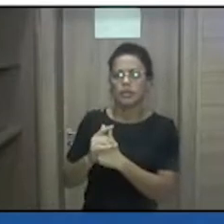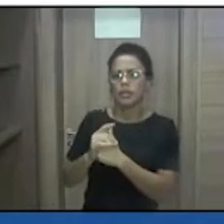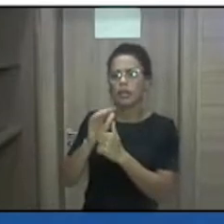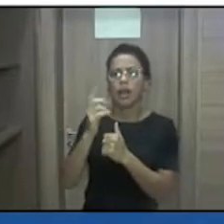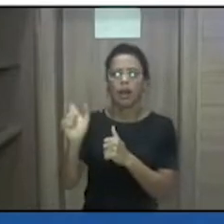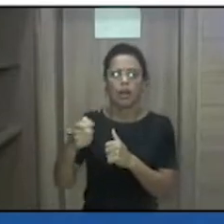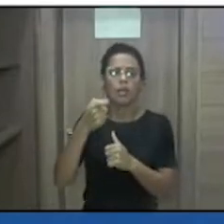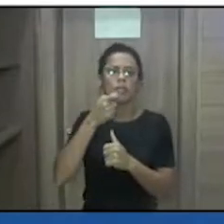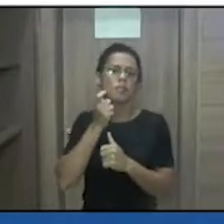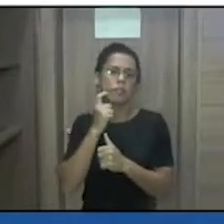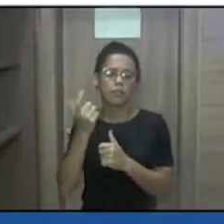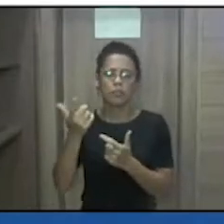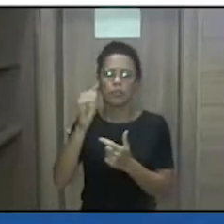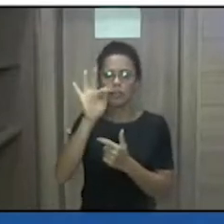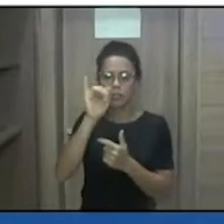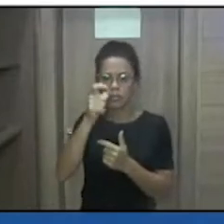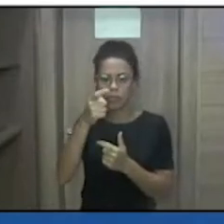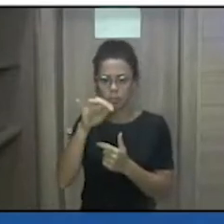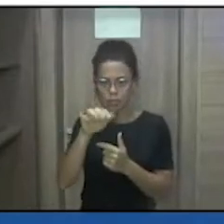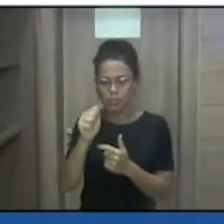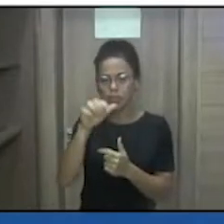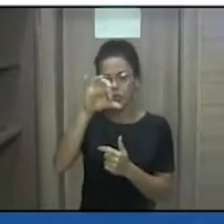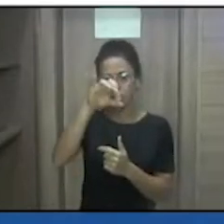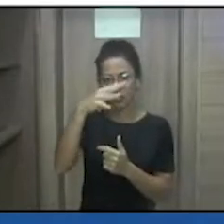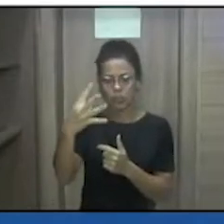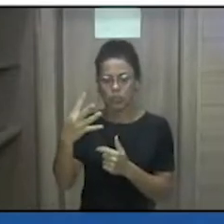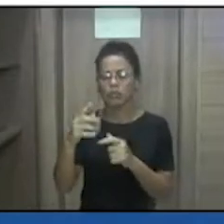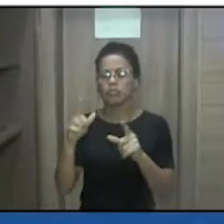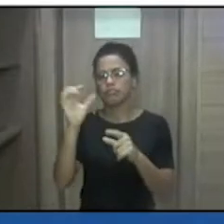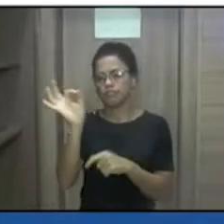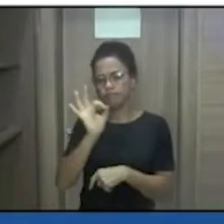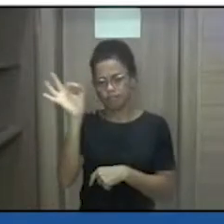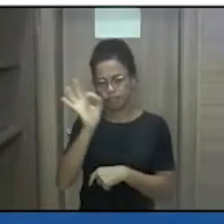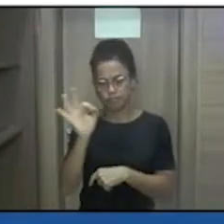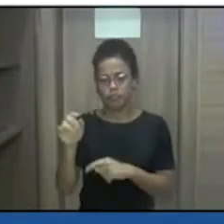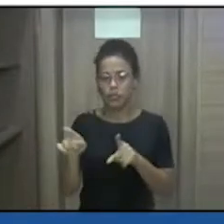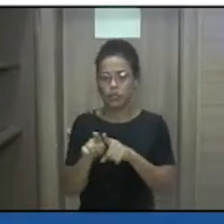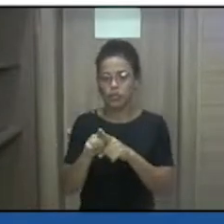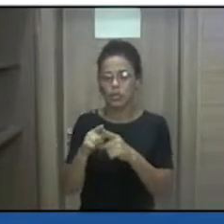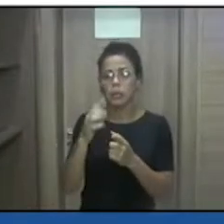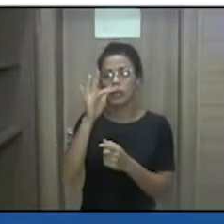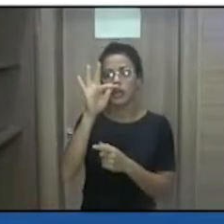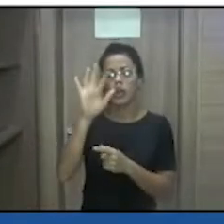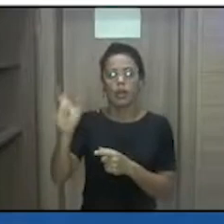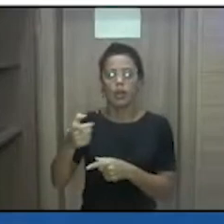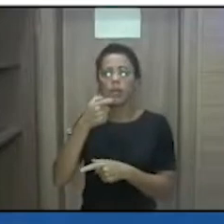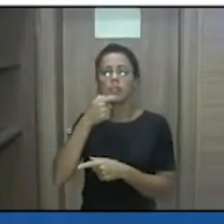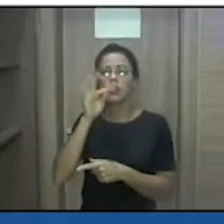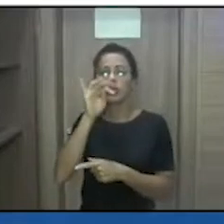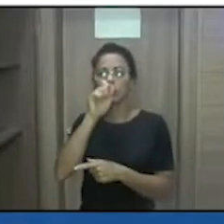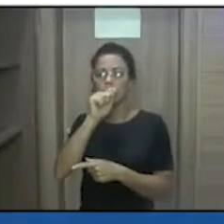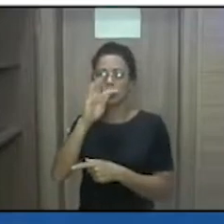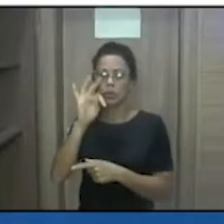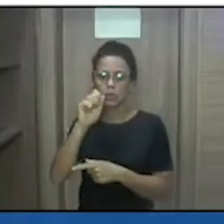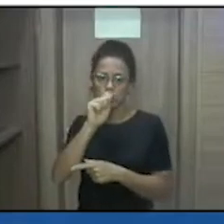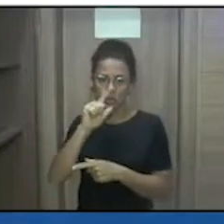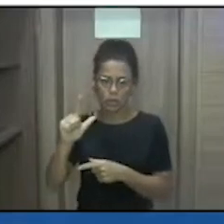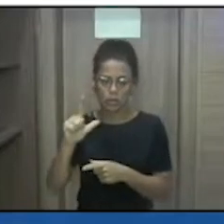representa 94,1%, seguido da prótese total de 68,9% e a prótese parcial removível